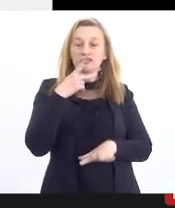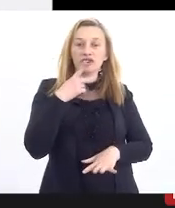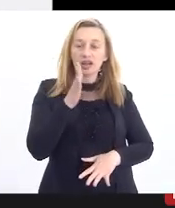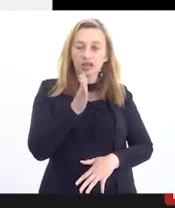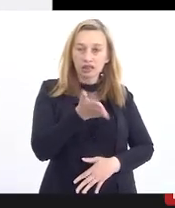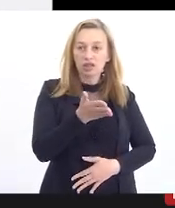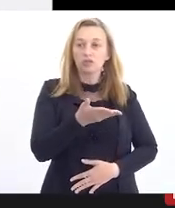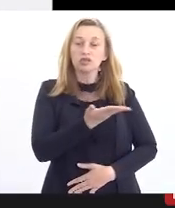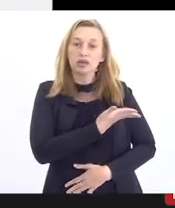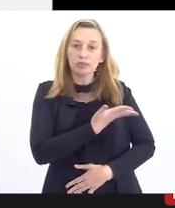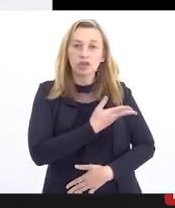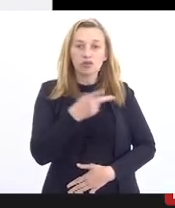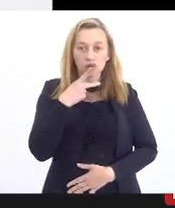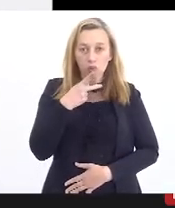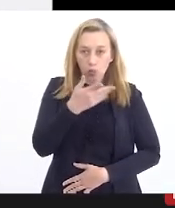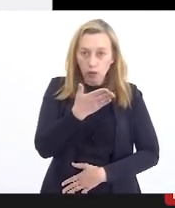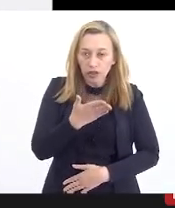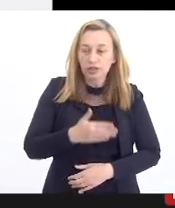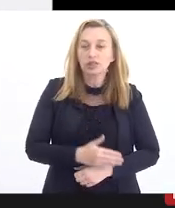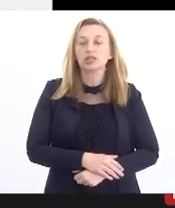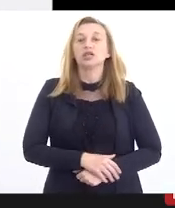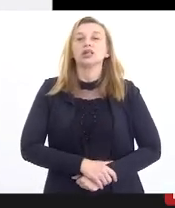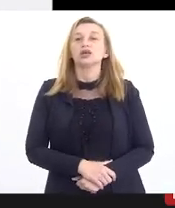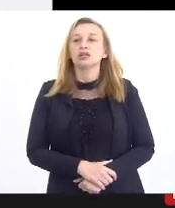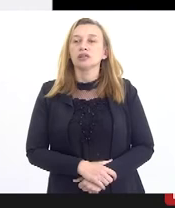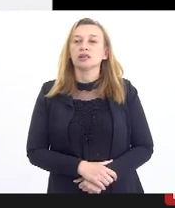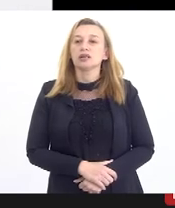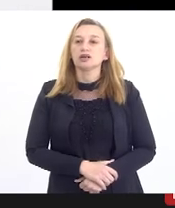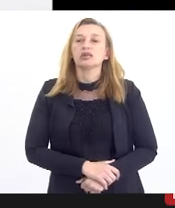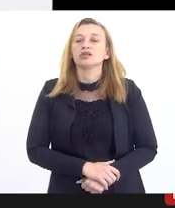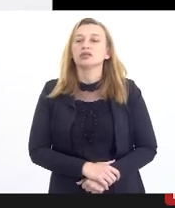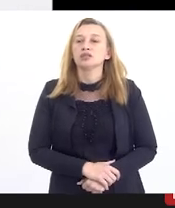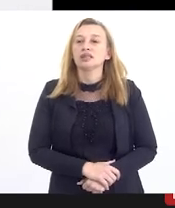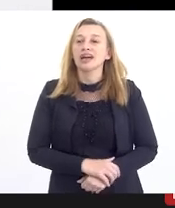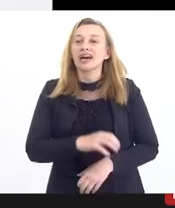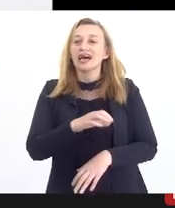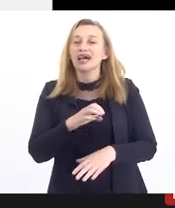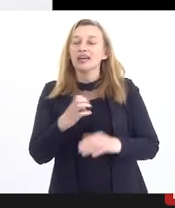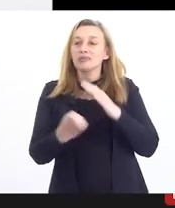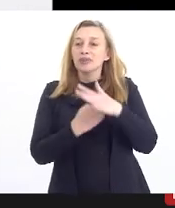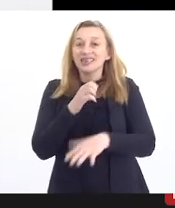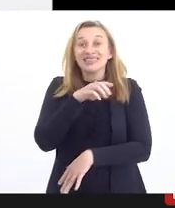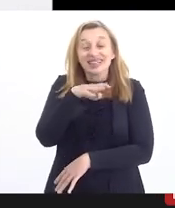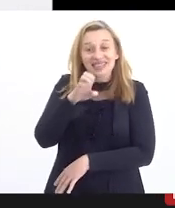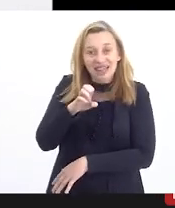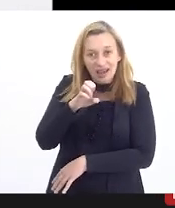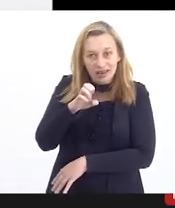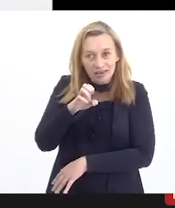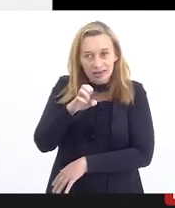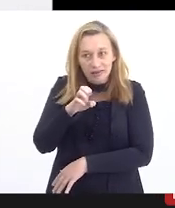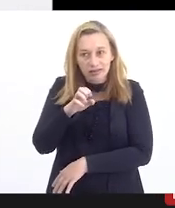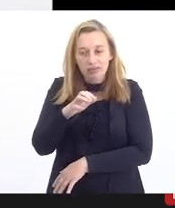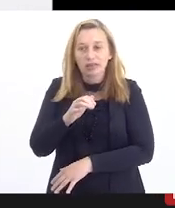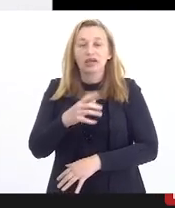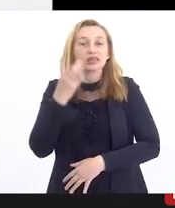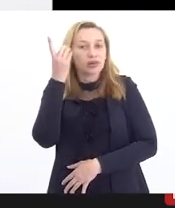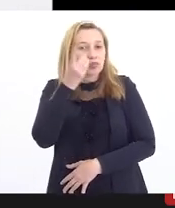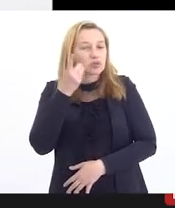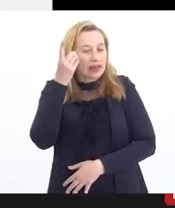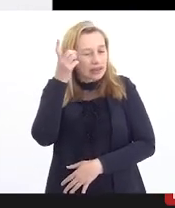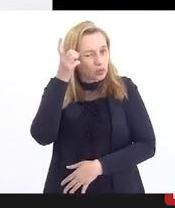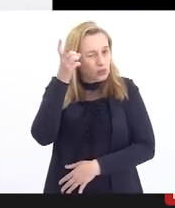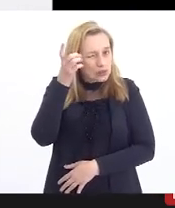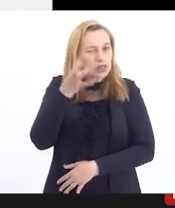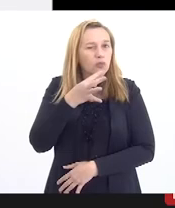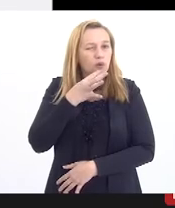companheiro que me antecedeu, que é dos movimentos sociais, a CEDAE ela tem sido tratada, e a deputada Lucinha, que nos acompanha, sempre